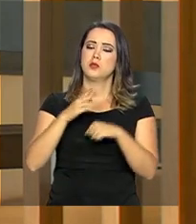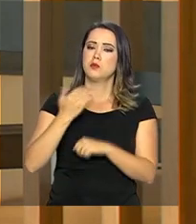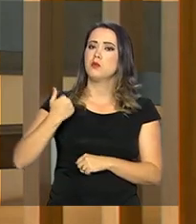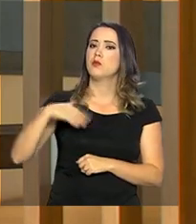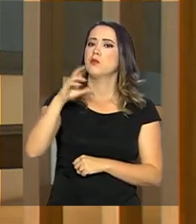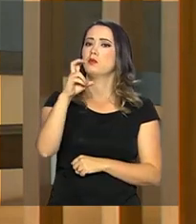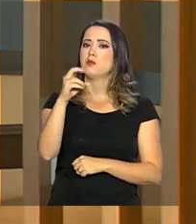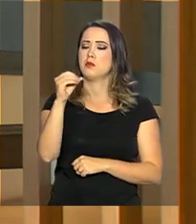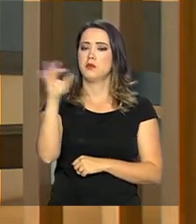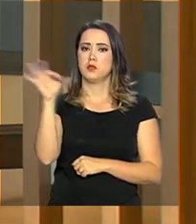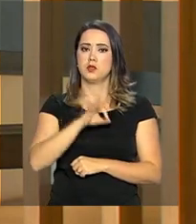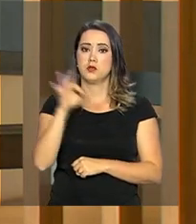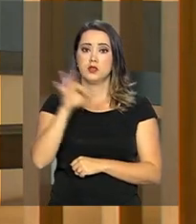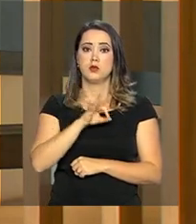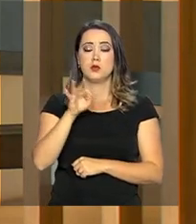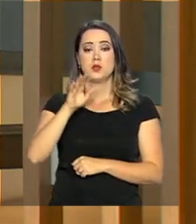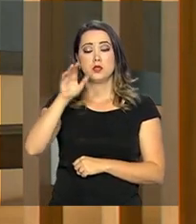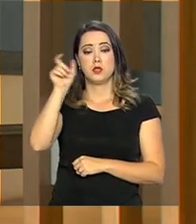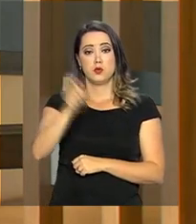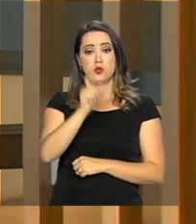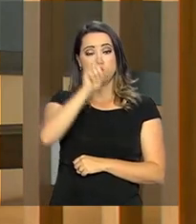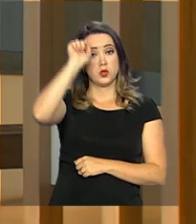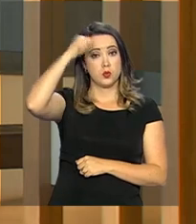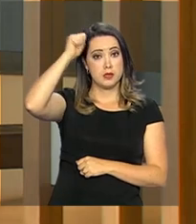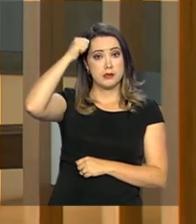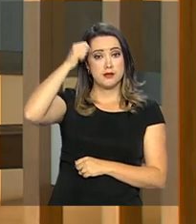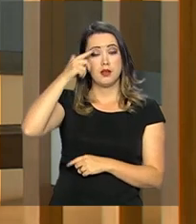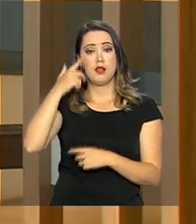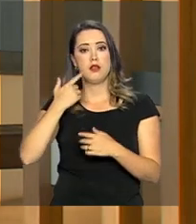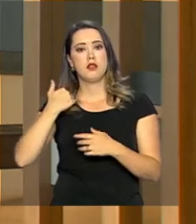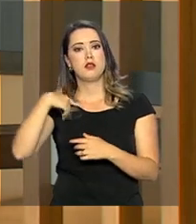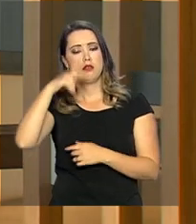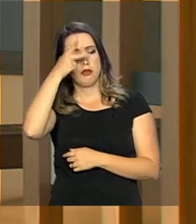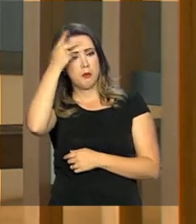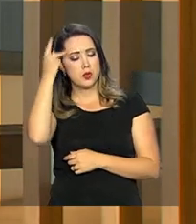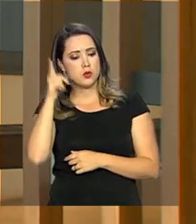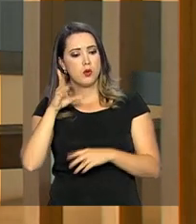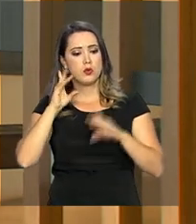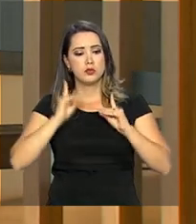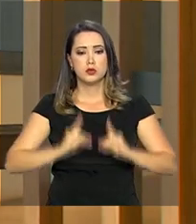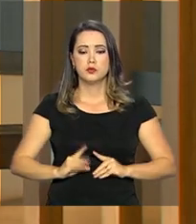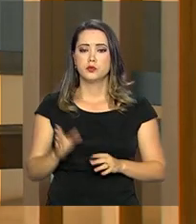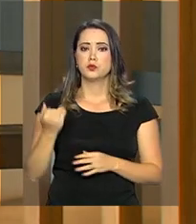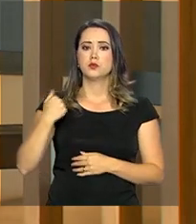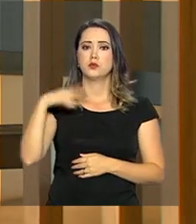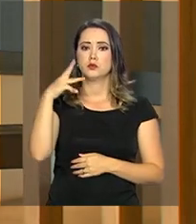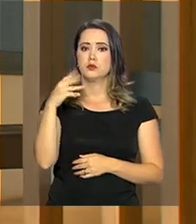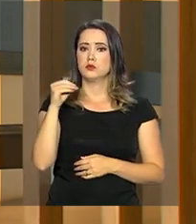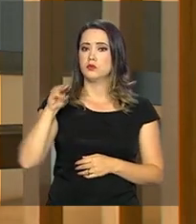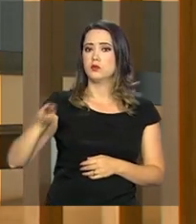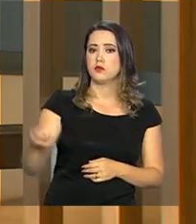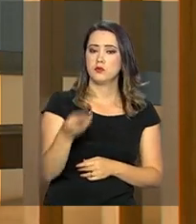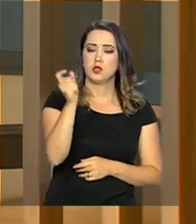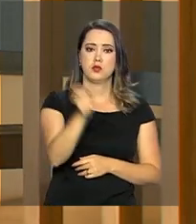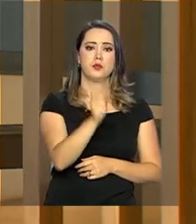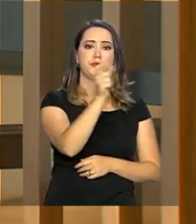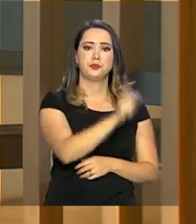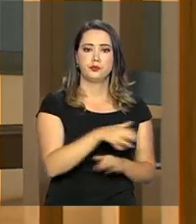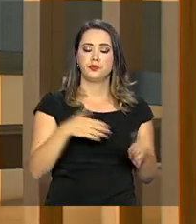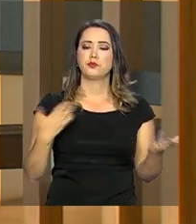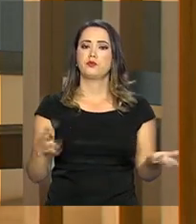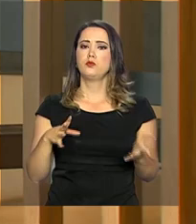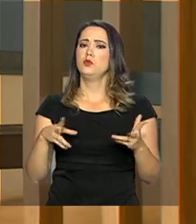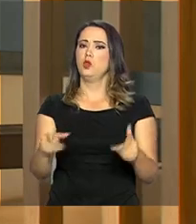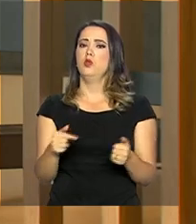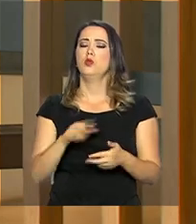por cento de pessoas negras o nosso país tem pessoas com deficiência que são mais de 30 milhões então acho que